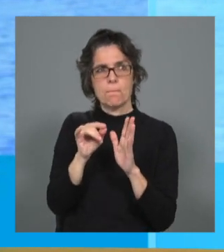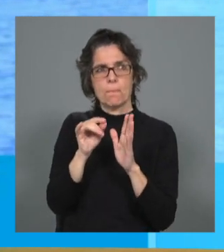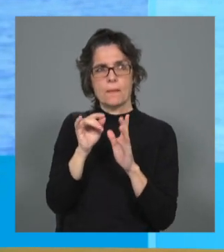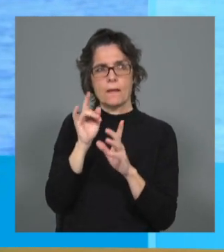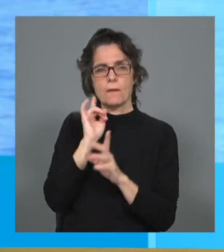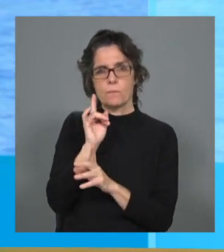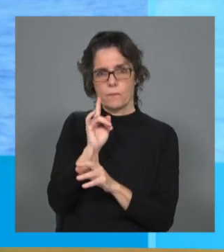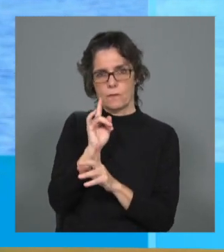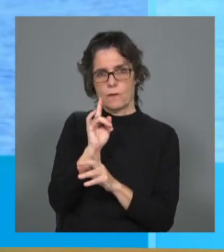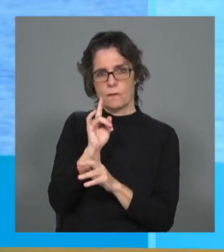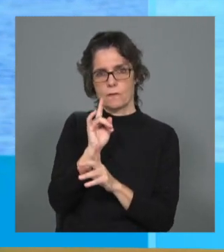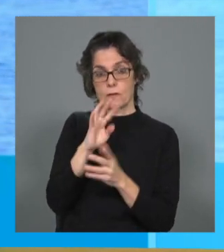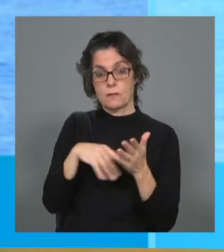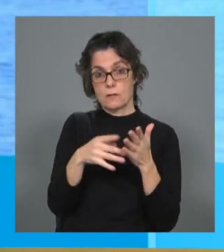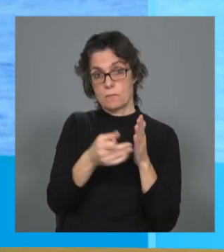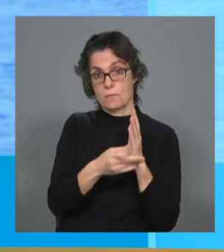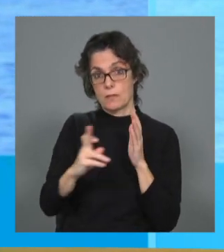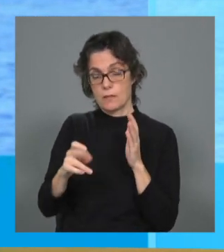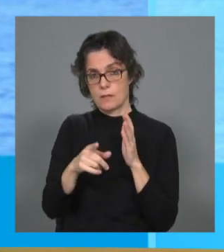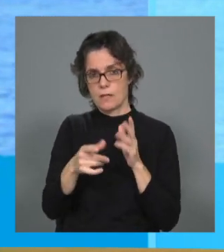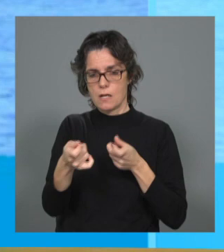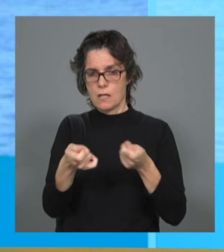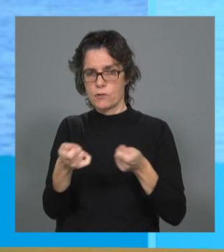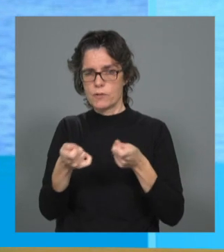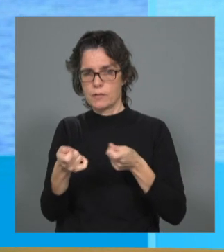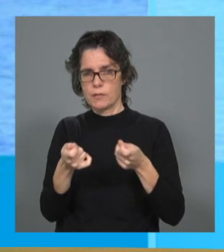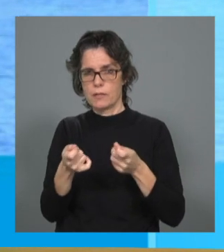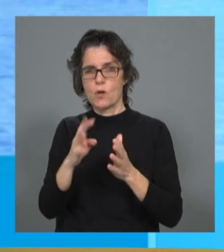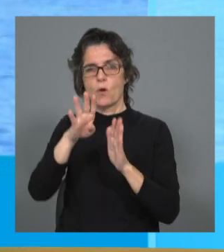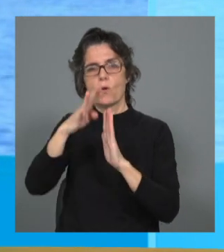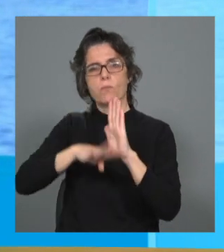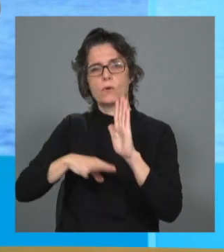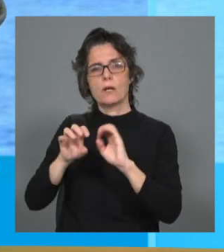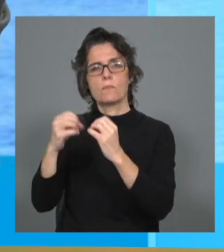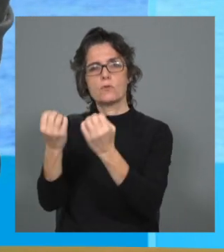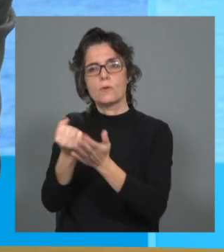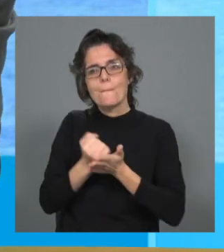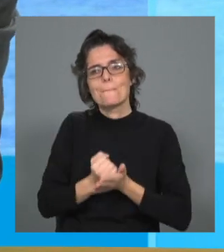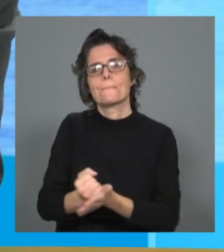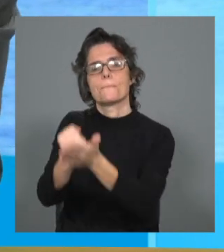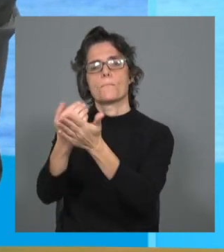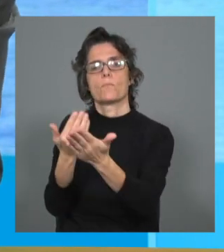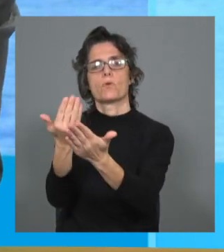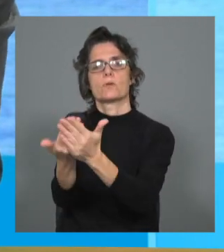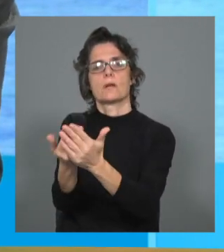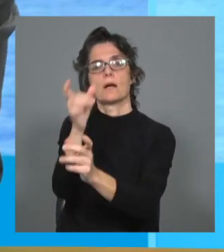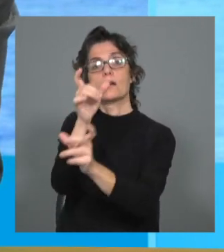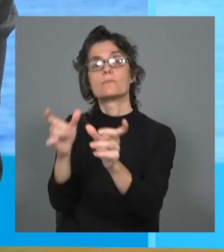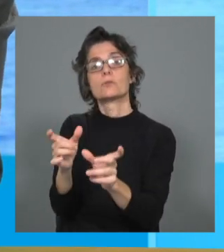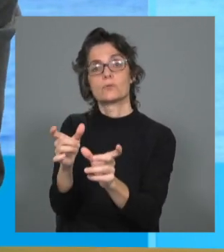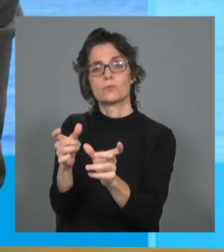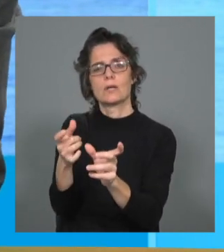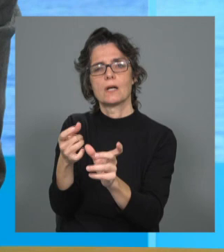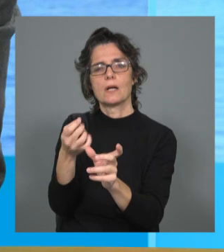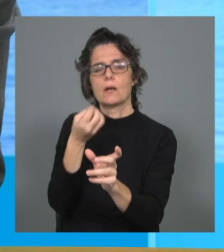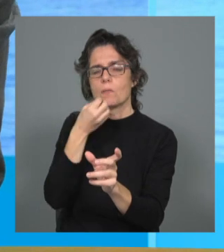uma aposta em programas sociais de auxílio àqueles que perderam muita coisa com a pandemia. E